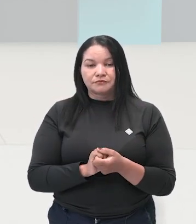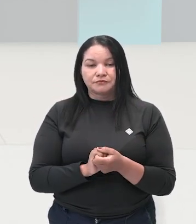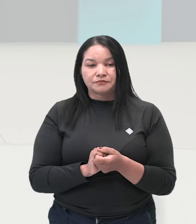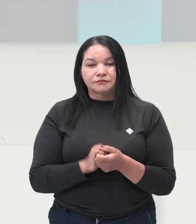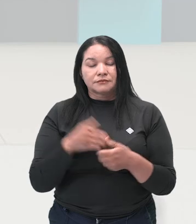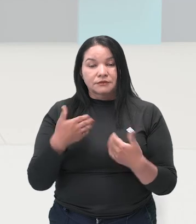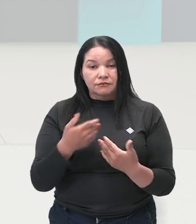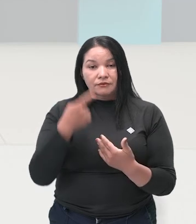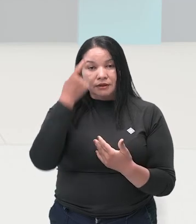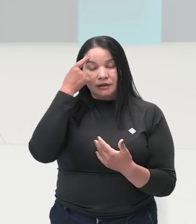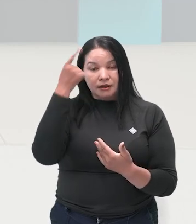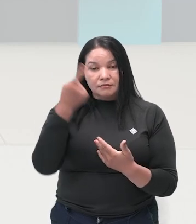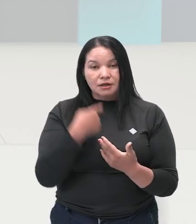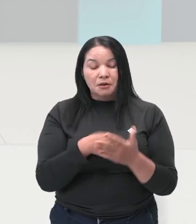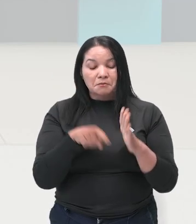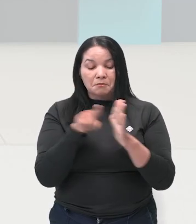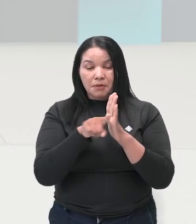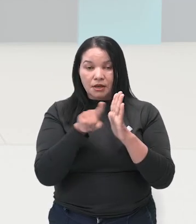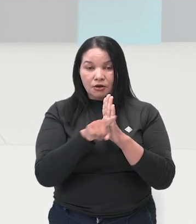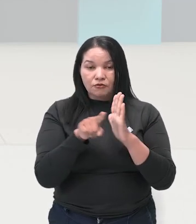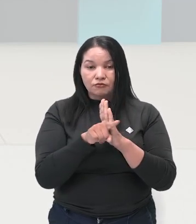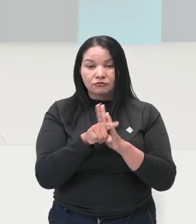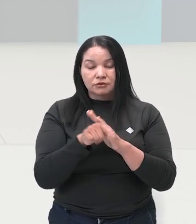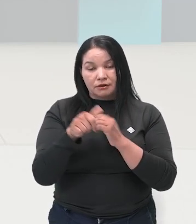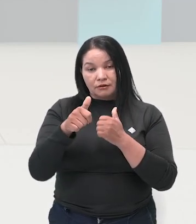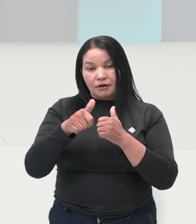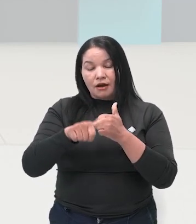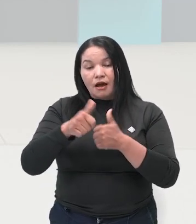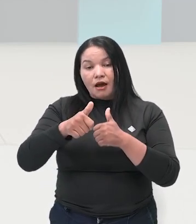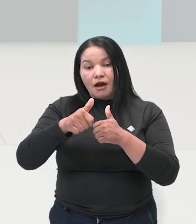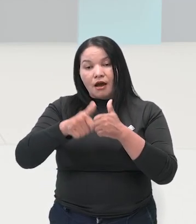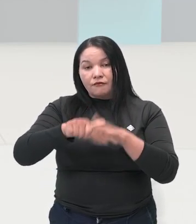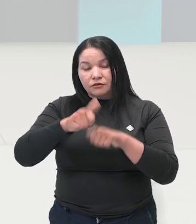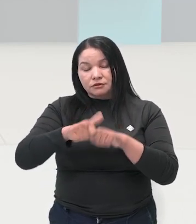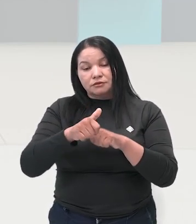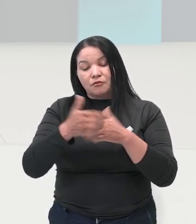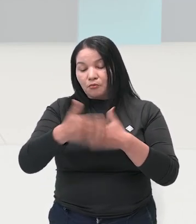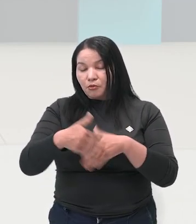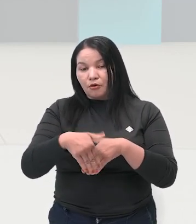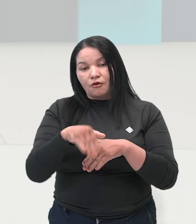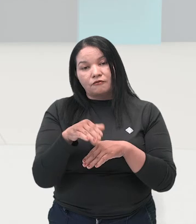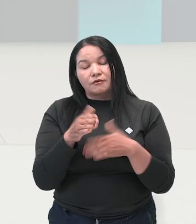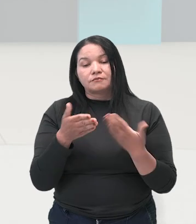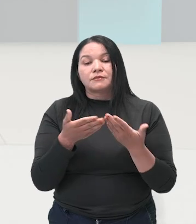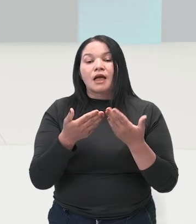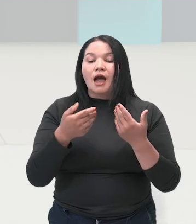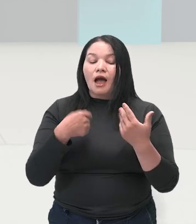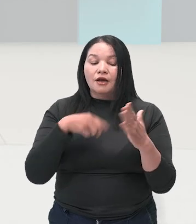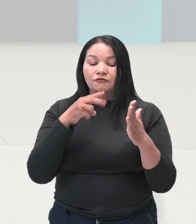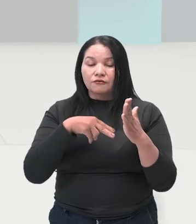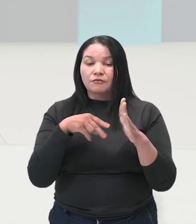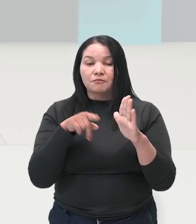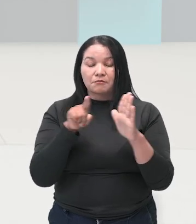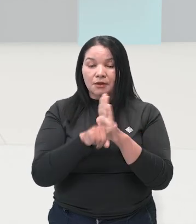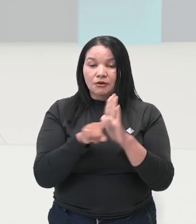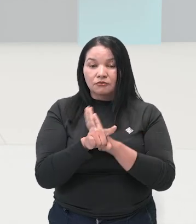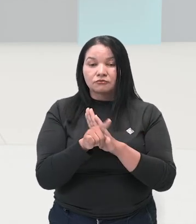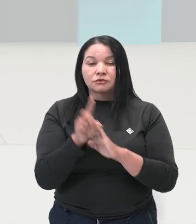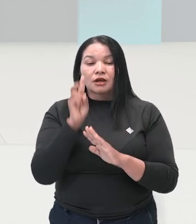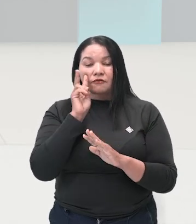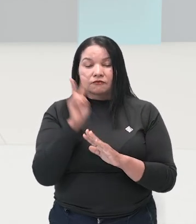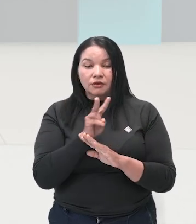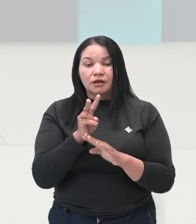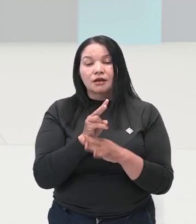na pergunta, ok? Você vai lá na pergunta, observa as